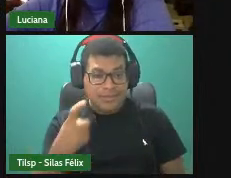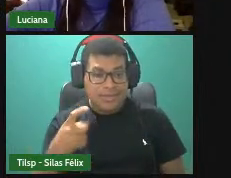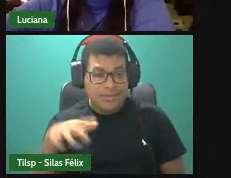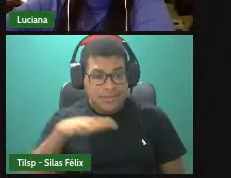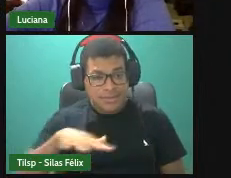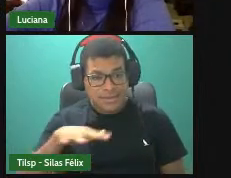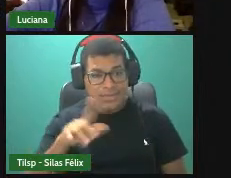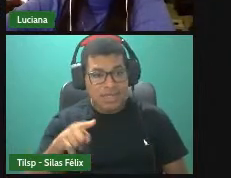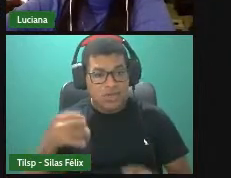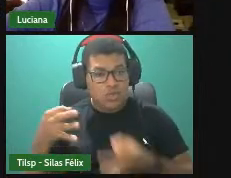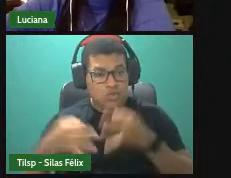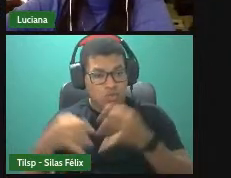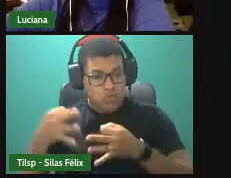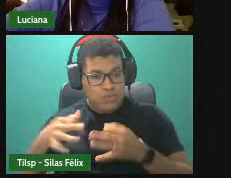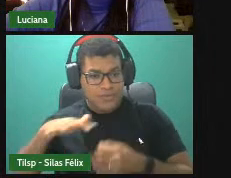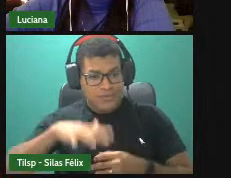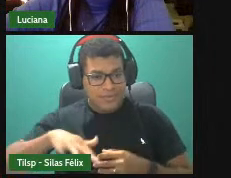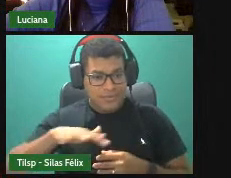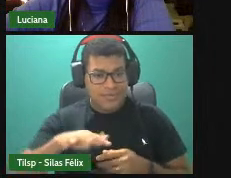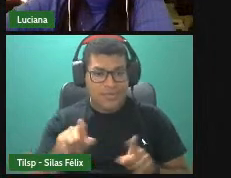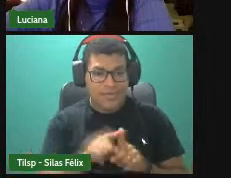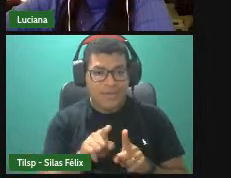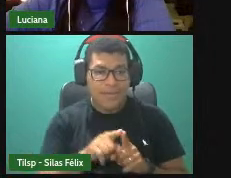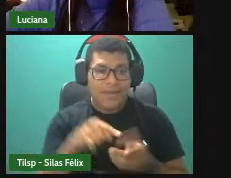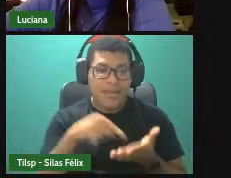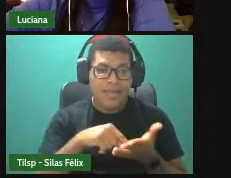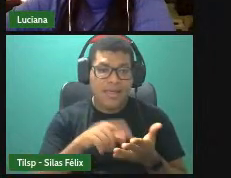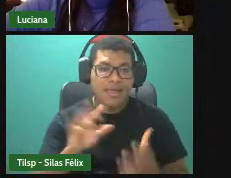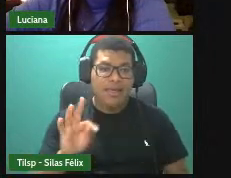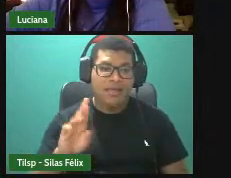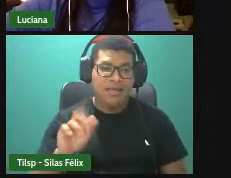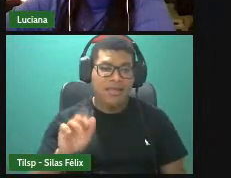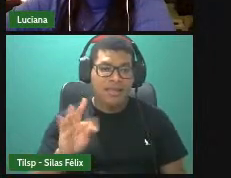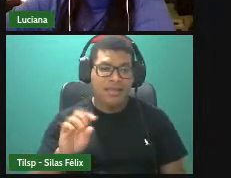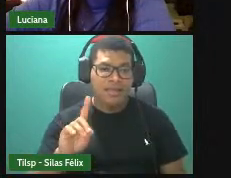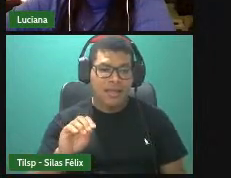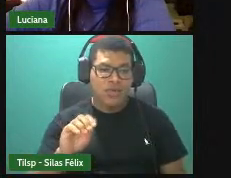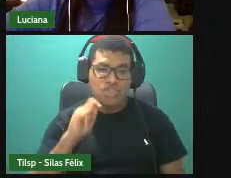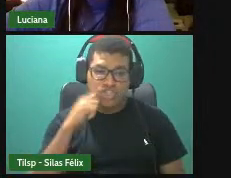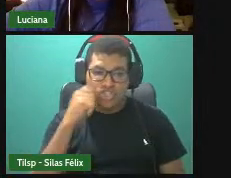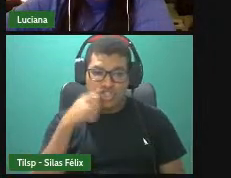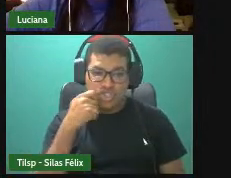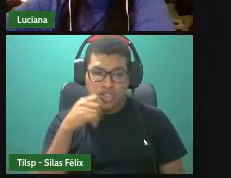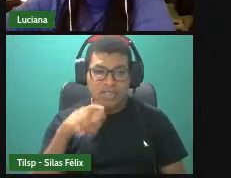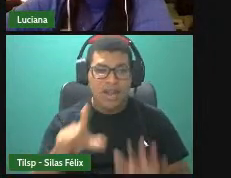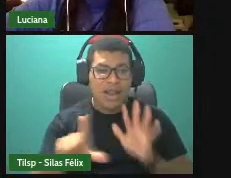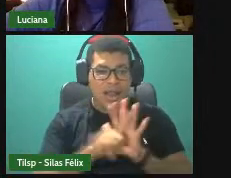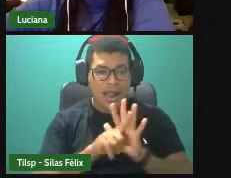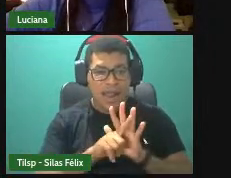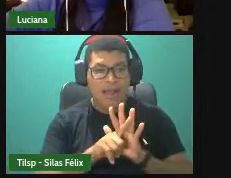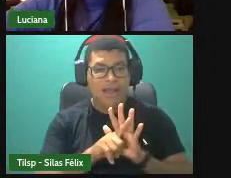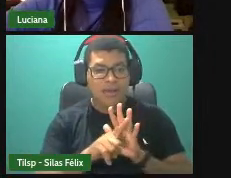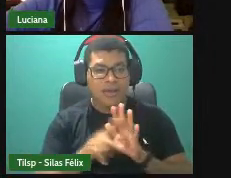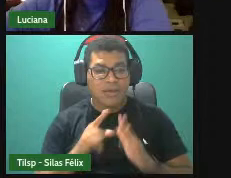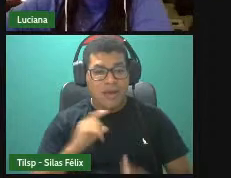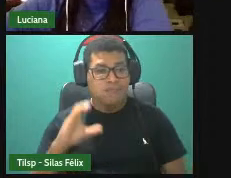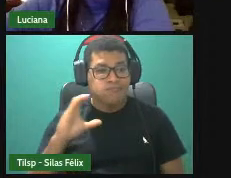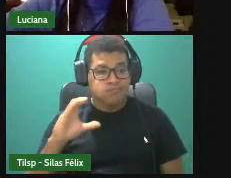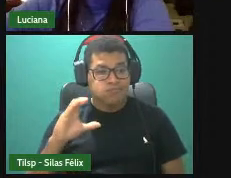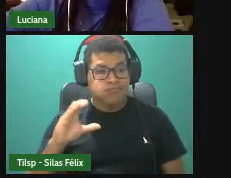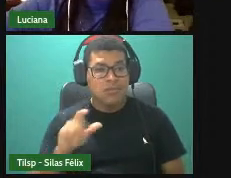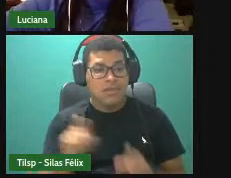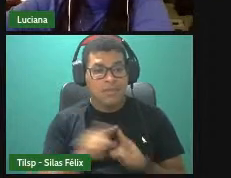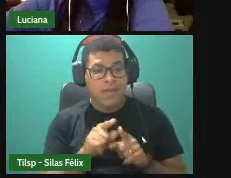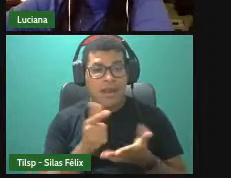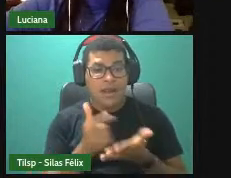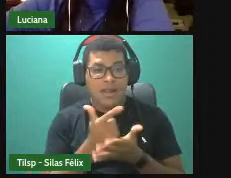judicial mesmo, tá? E o Tratado de Odontologia Legal, de Odontologia, que ele é bem, bem grosso, tem bastante coisa, o próprio livro do